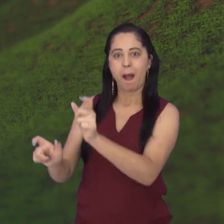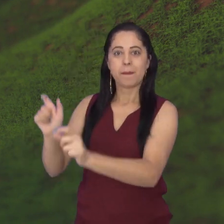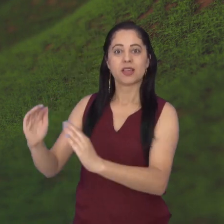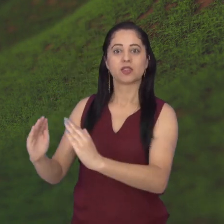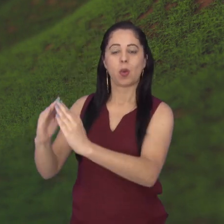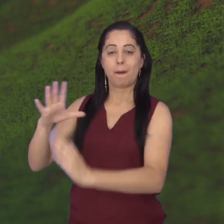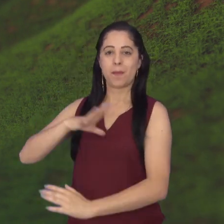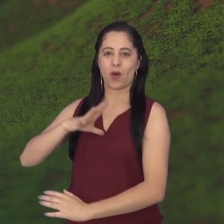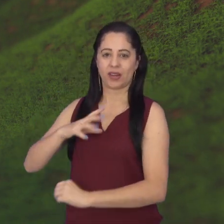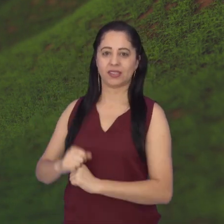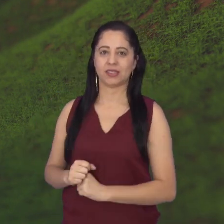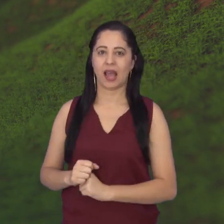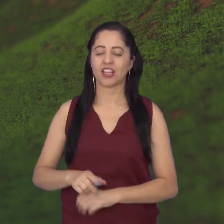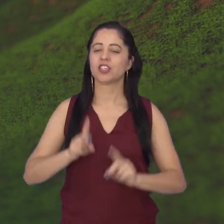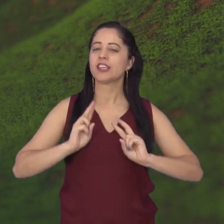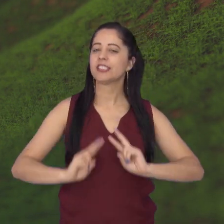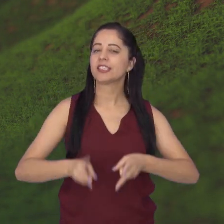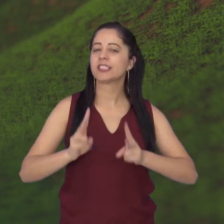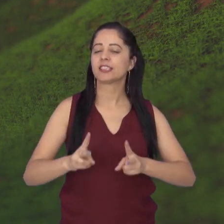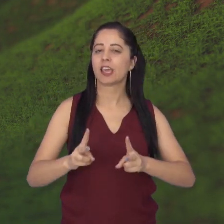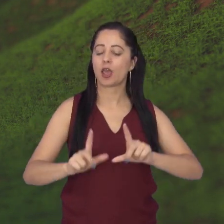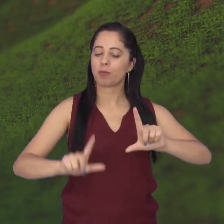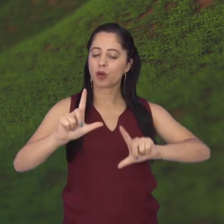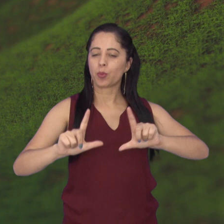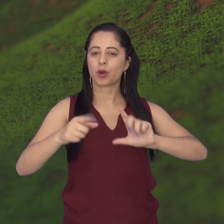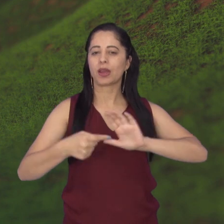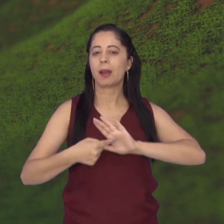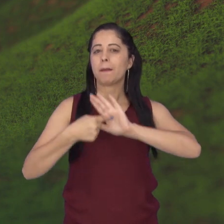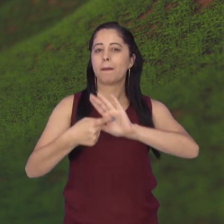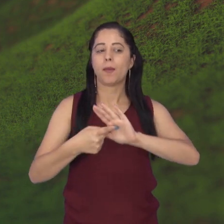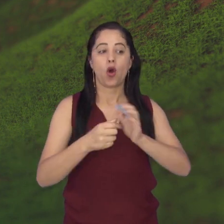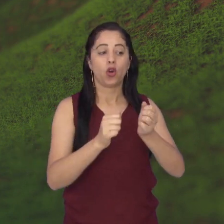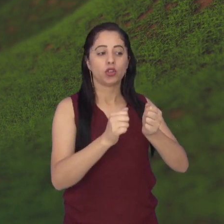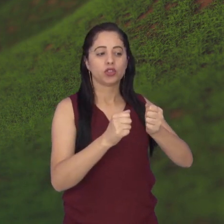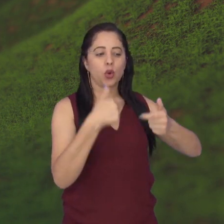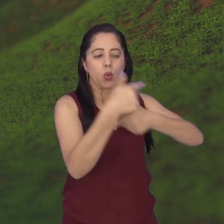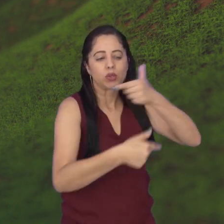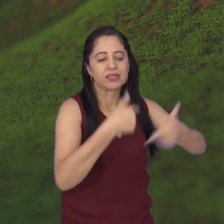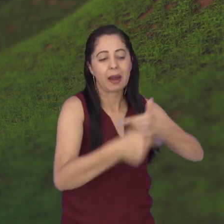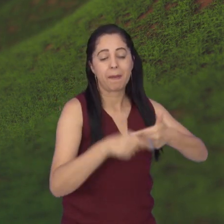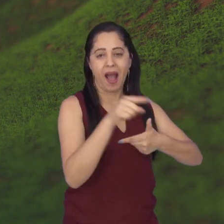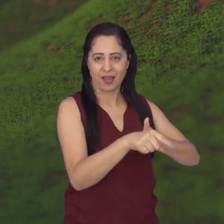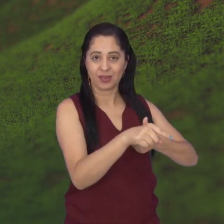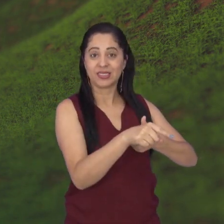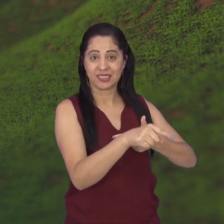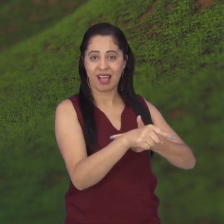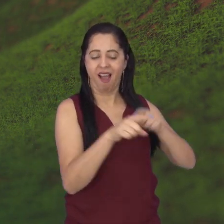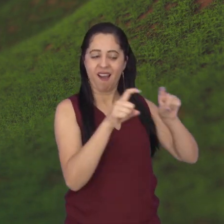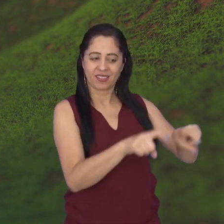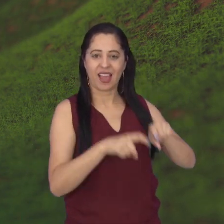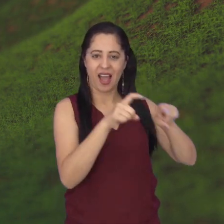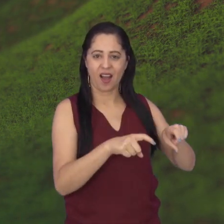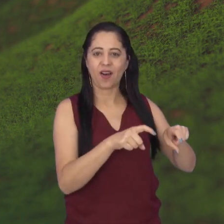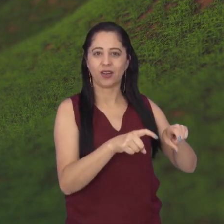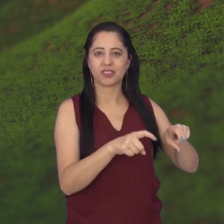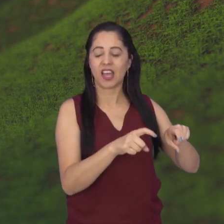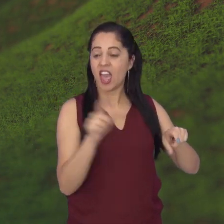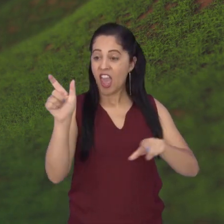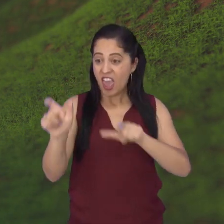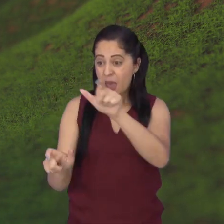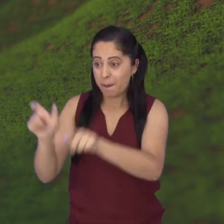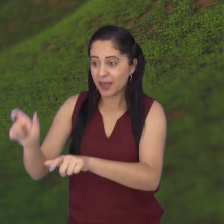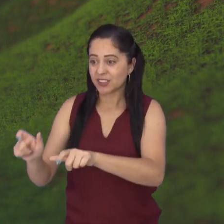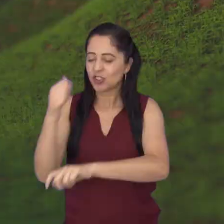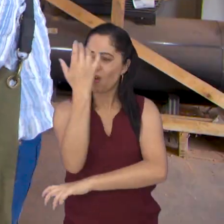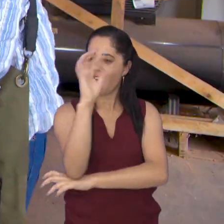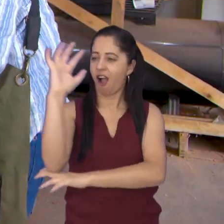reportagens abordam as atividades rurais do nosso município e te aproximam da natureza. E por falar em natureza, no